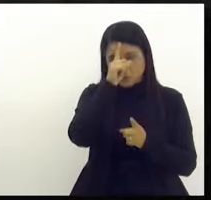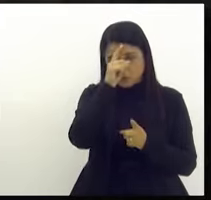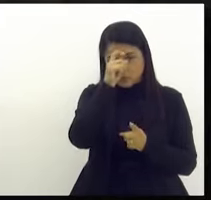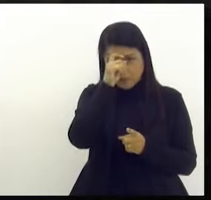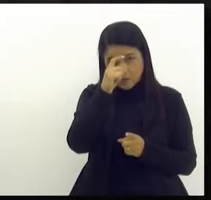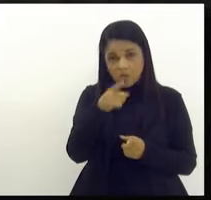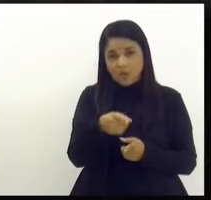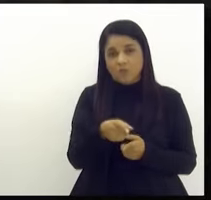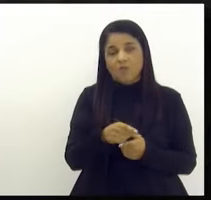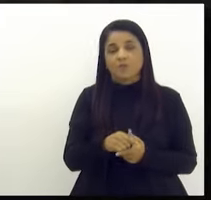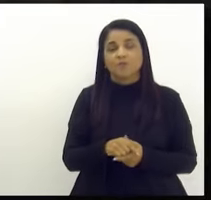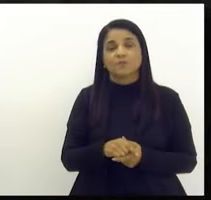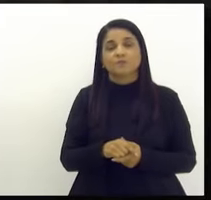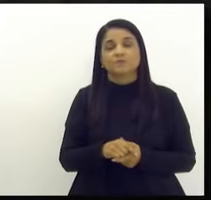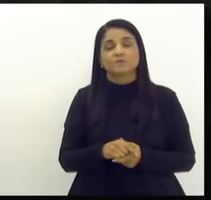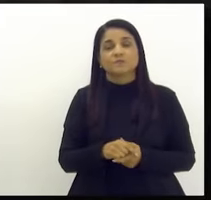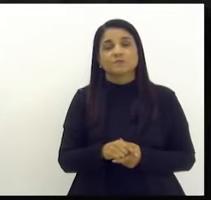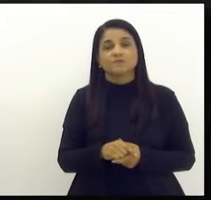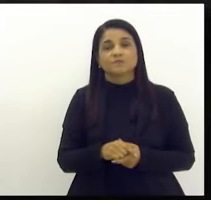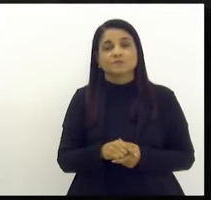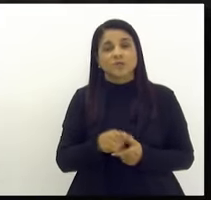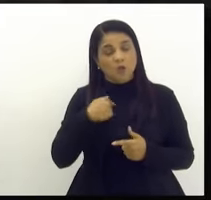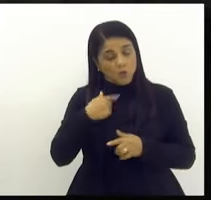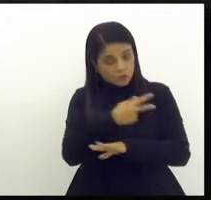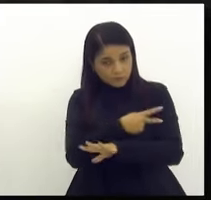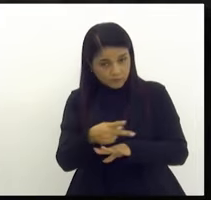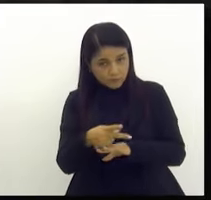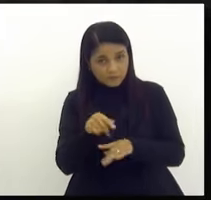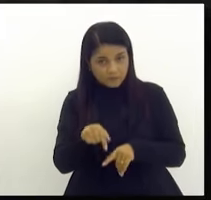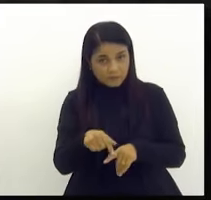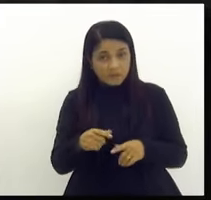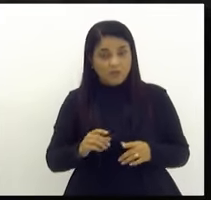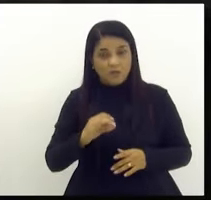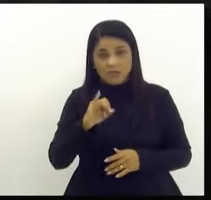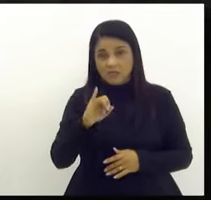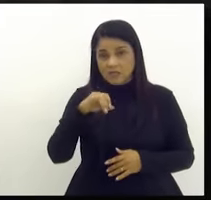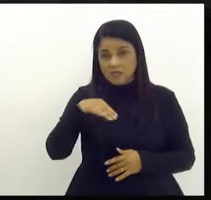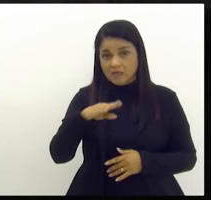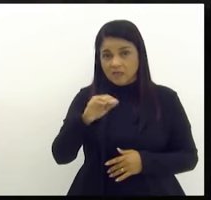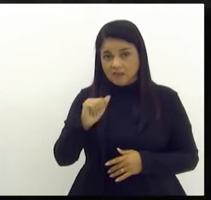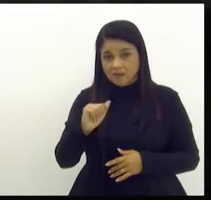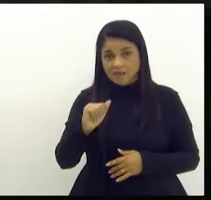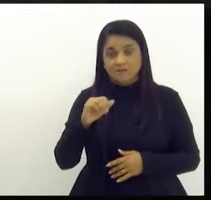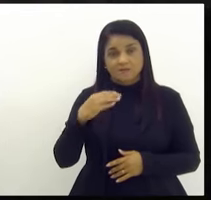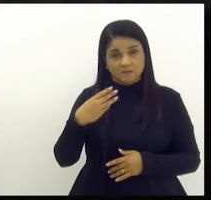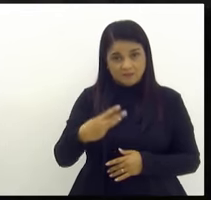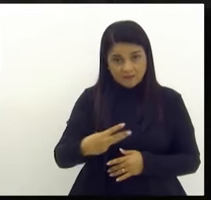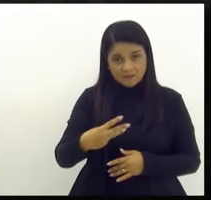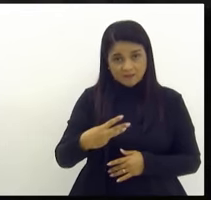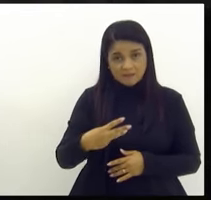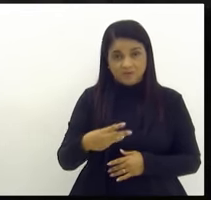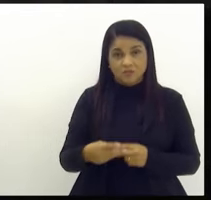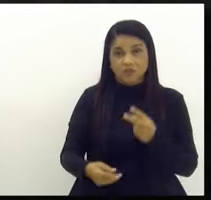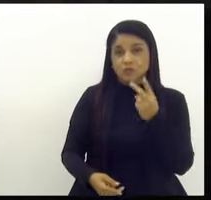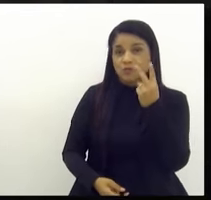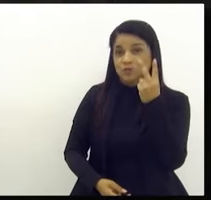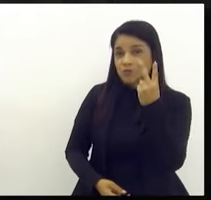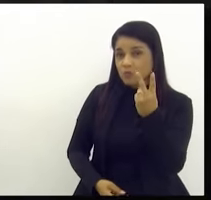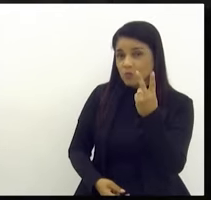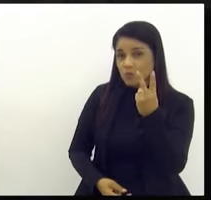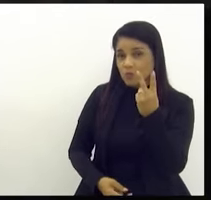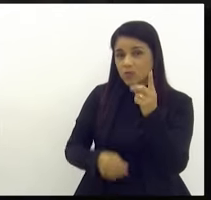senhora Presidente nesse mesmo hospital que fui hoje o INCA 3 só Havia duas